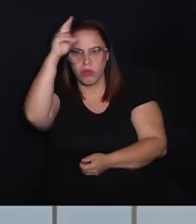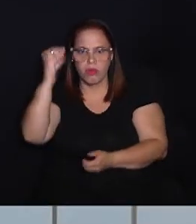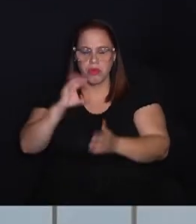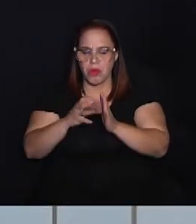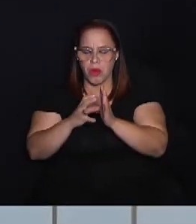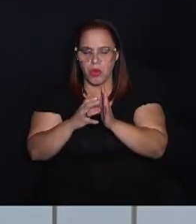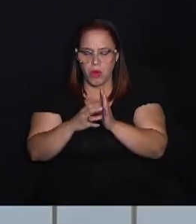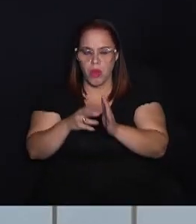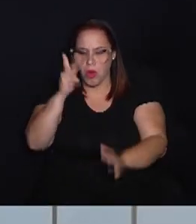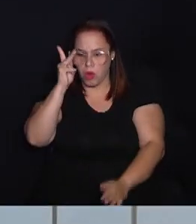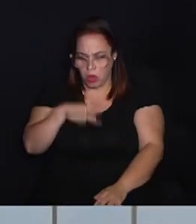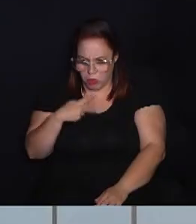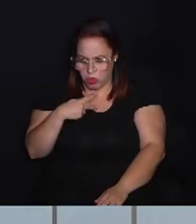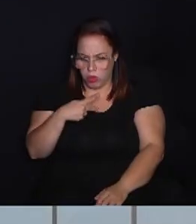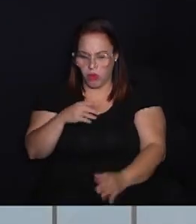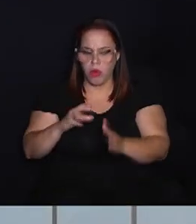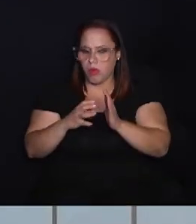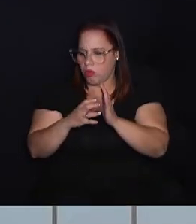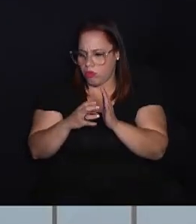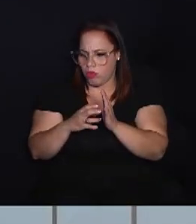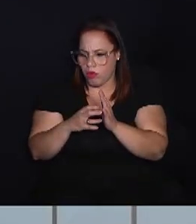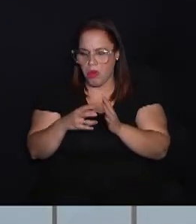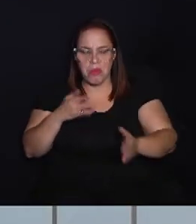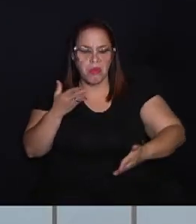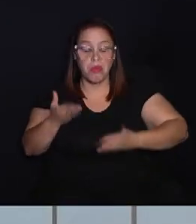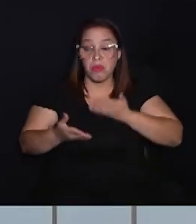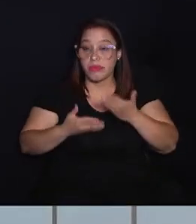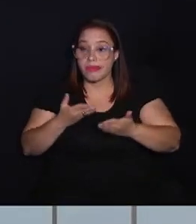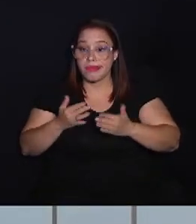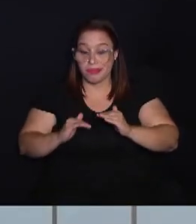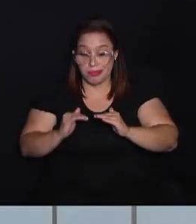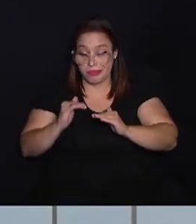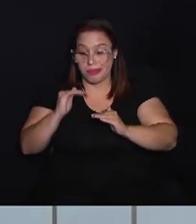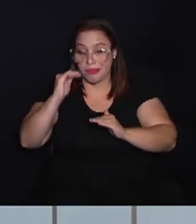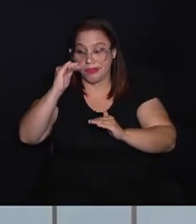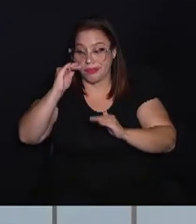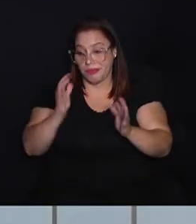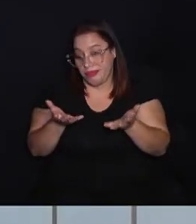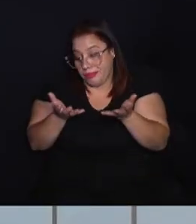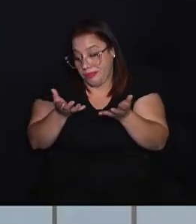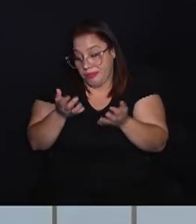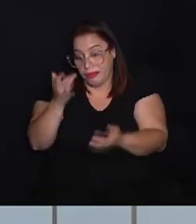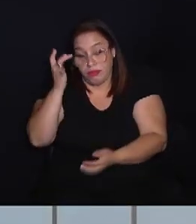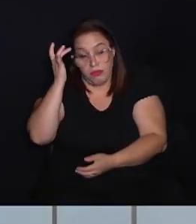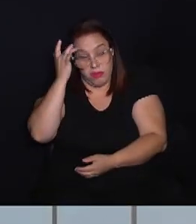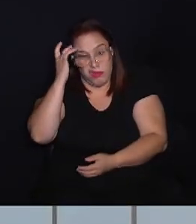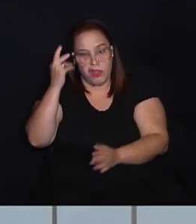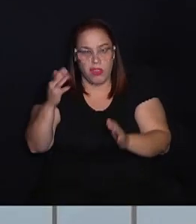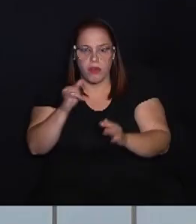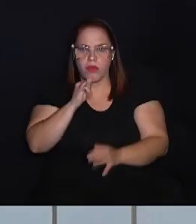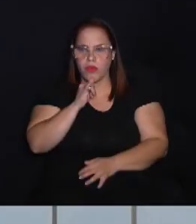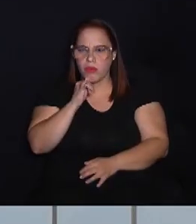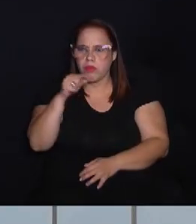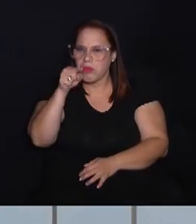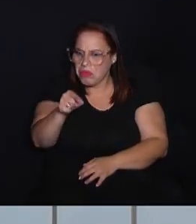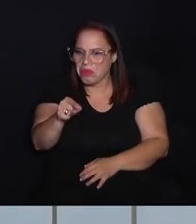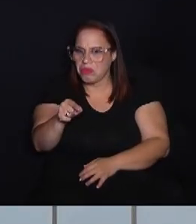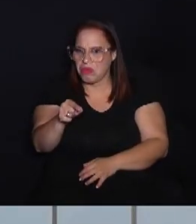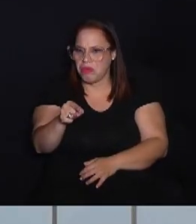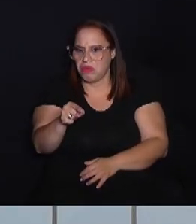constantemente se adaptando a ela, essas mudanças aí, para fazer esse papel na Câmara. Como que o senhor analisa o dia de ontem?